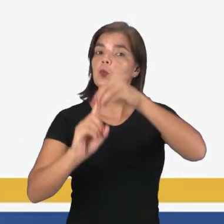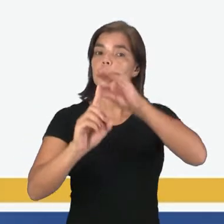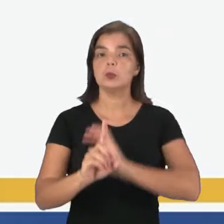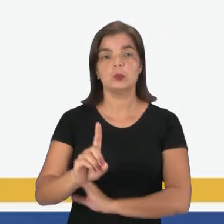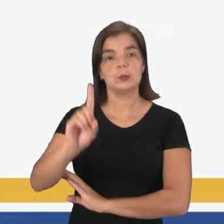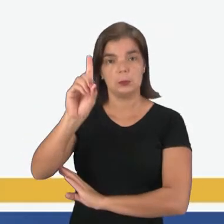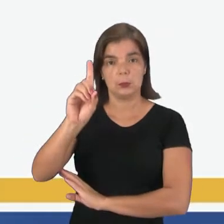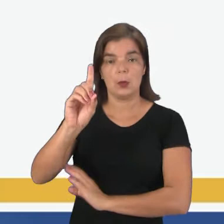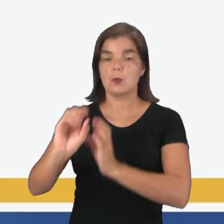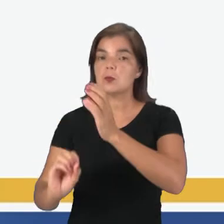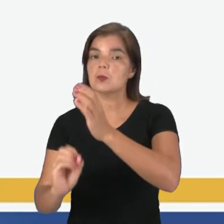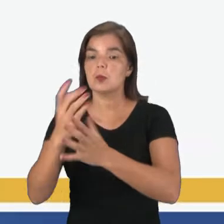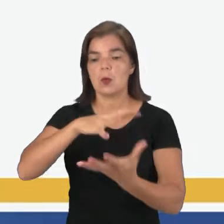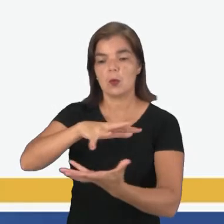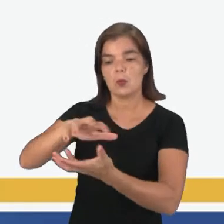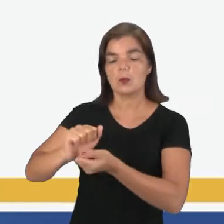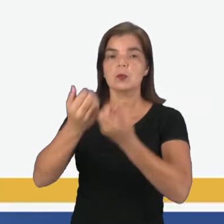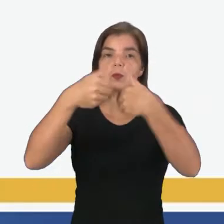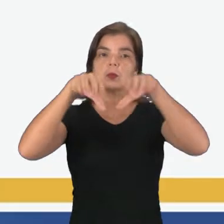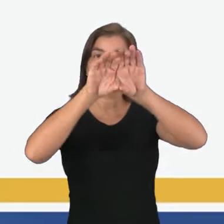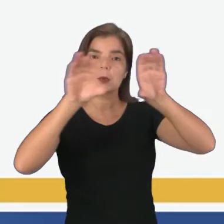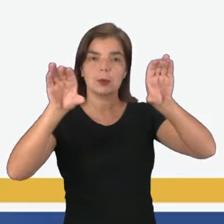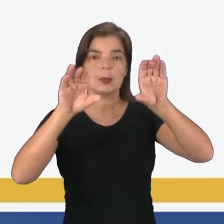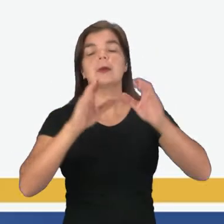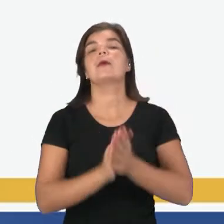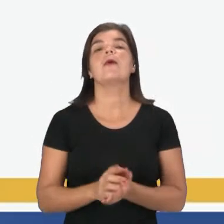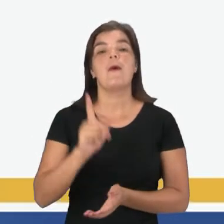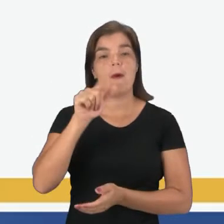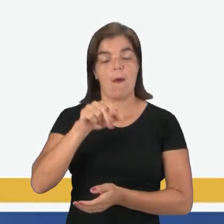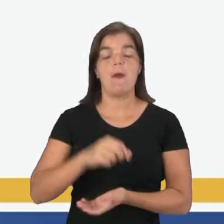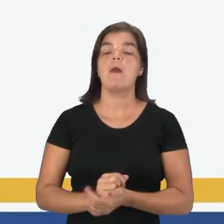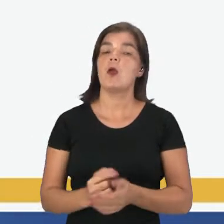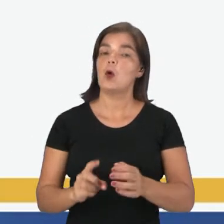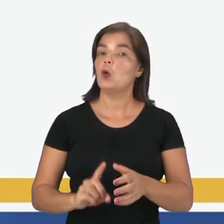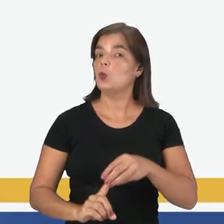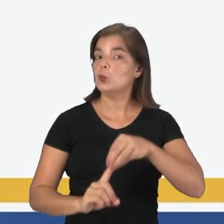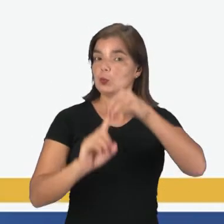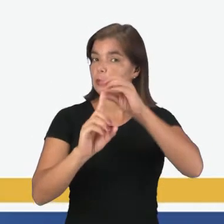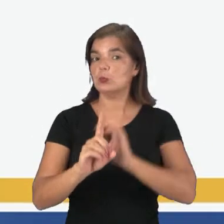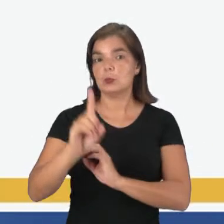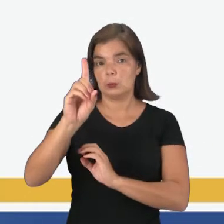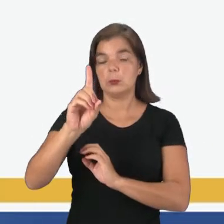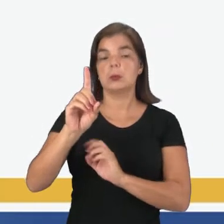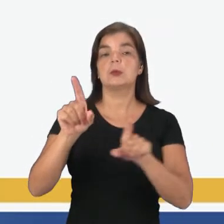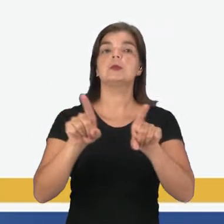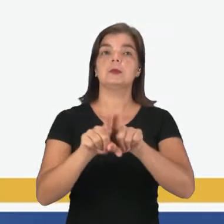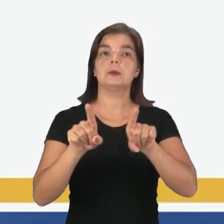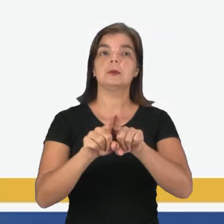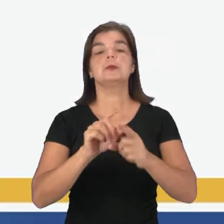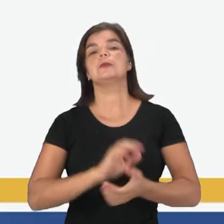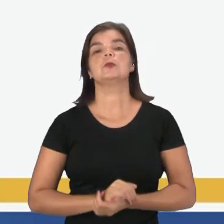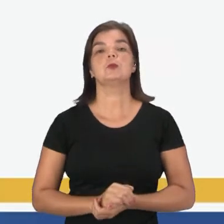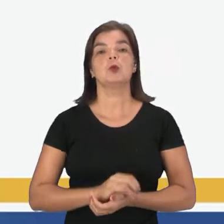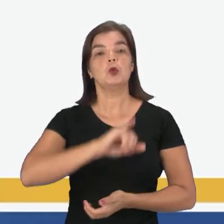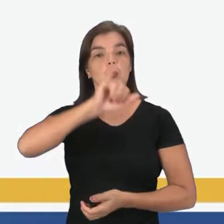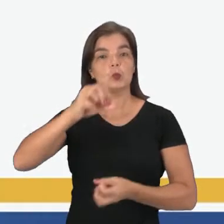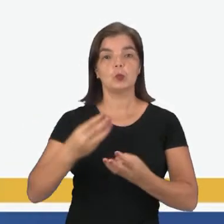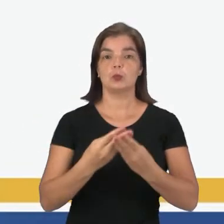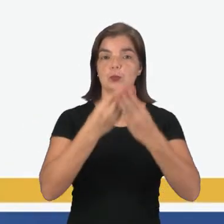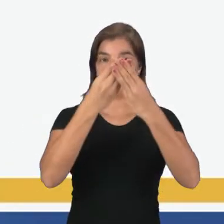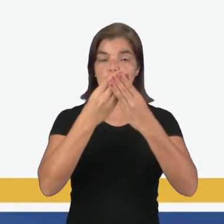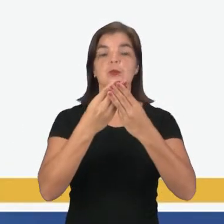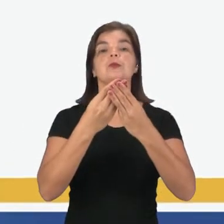num só Deus, criador dos céus e da terra. Eles são monoteístas, para eles o transcendente,